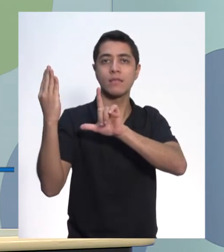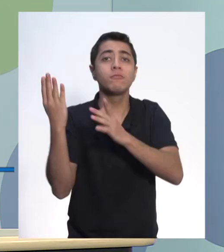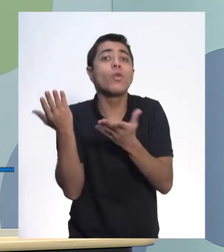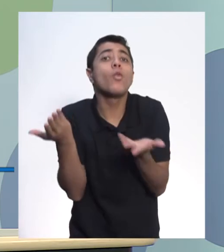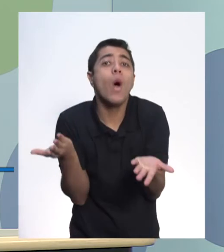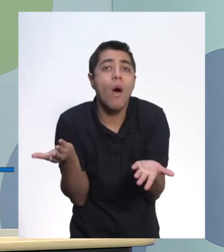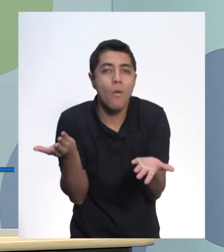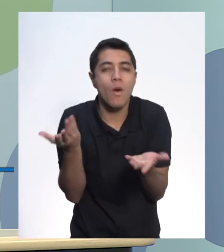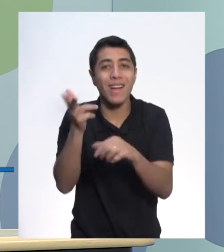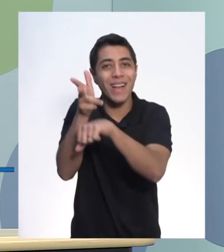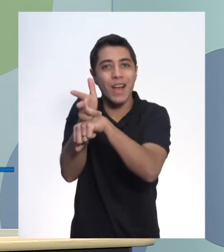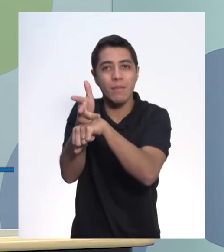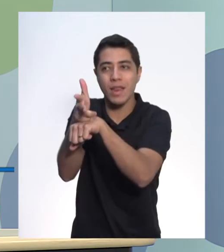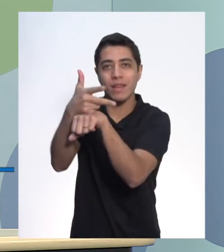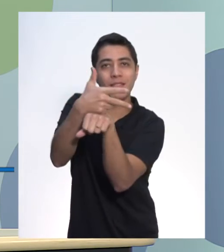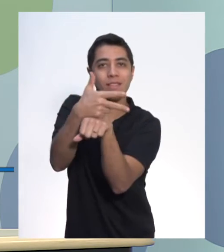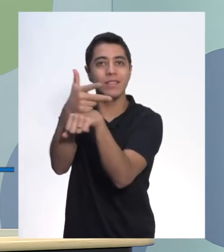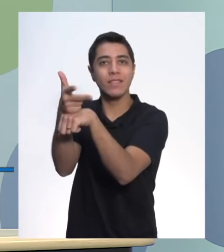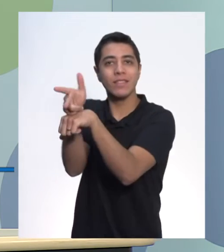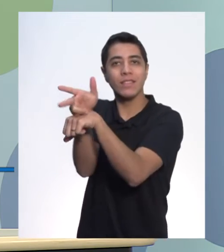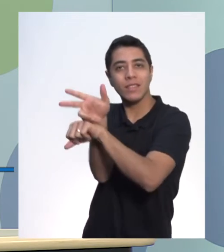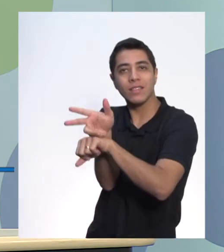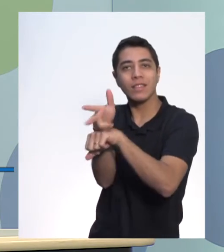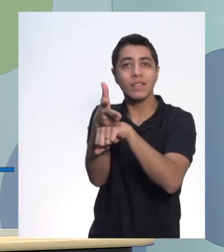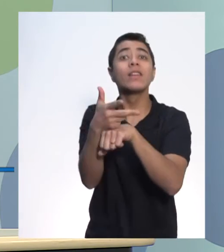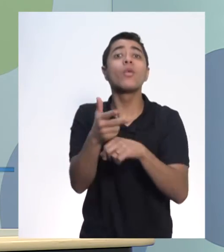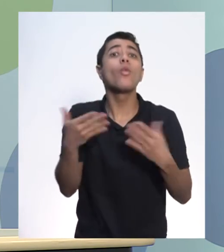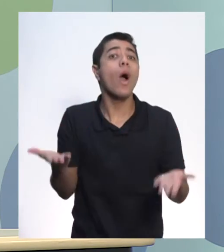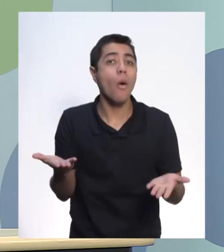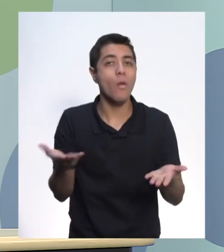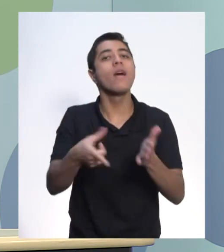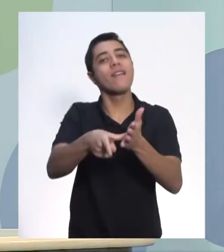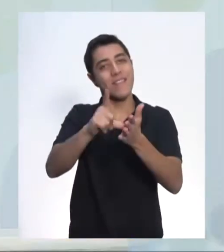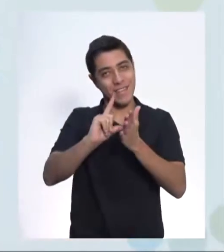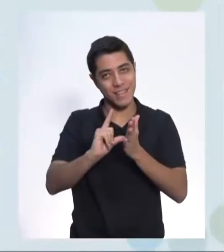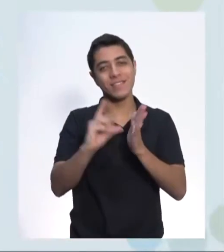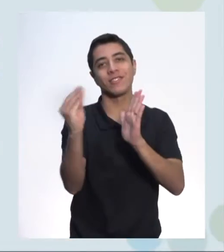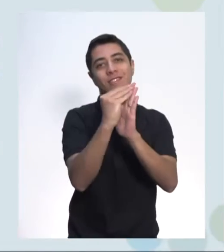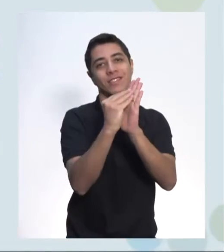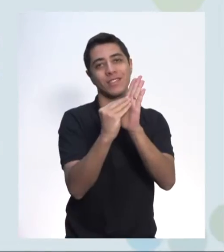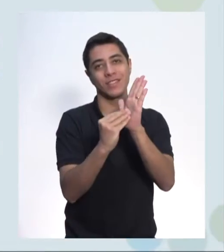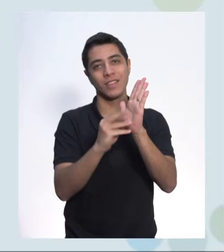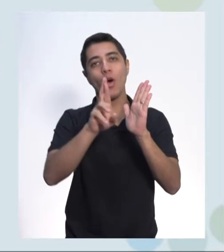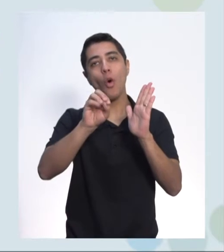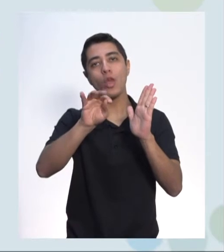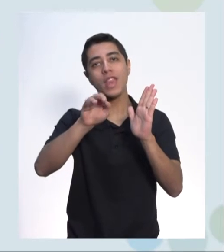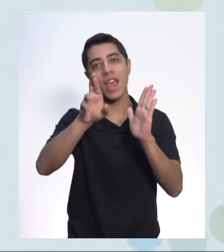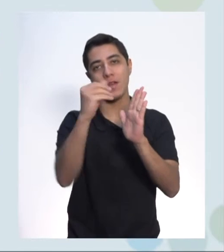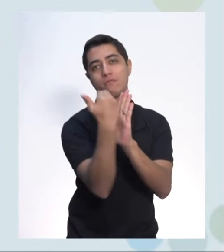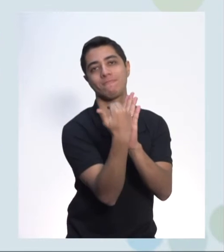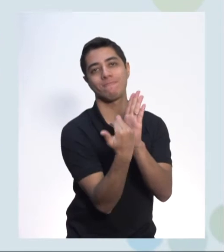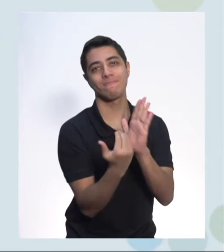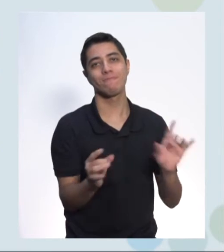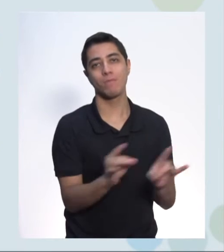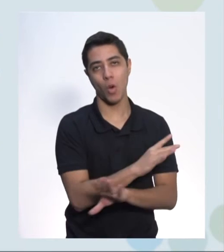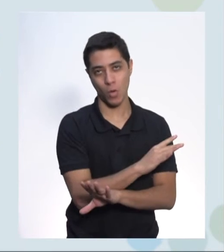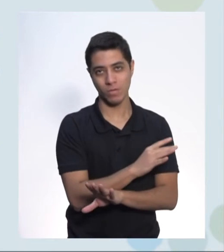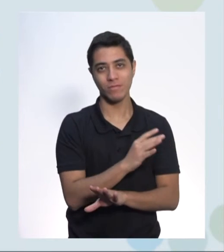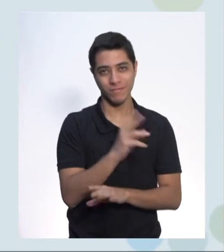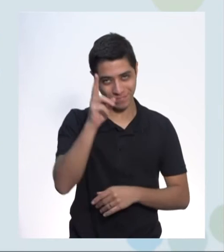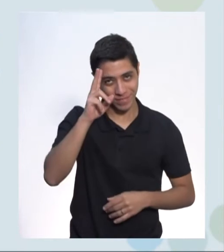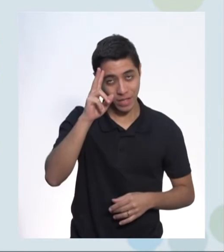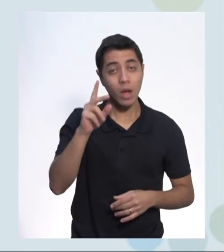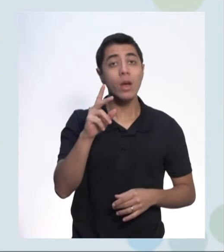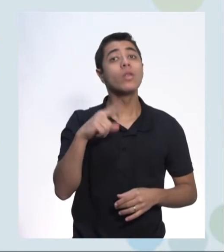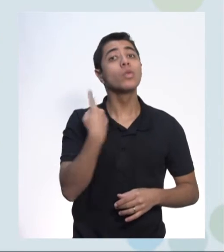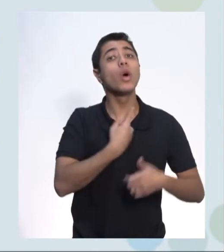do roteiro. Né? E a gente tem o diálogo, que pode ser, na verdade, a gente viu na outra aula, que pode ser o diálogo, o monólogo ou a parte. Diálogo, quando